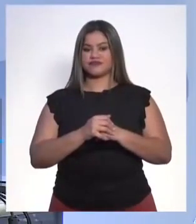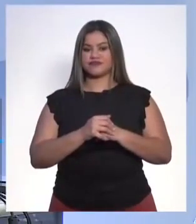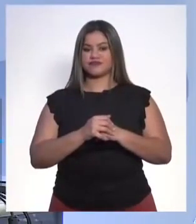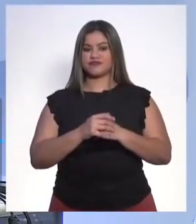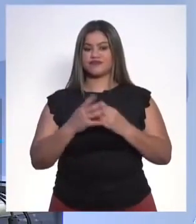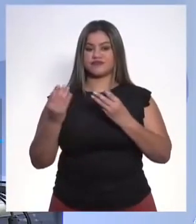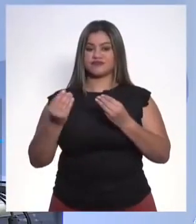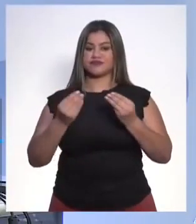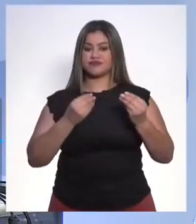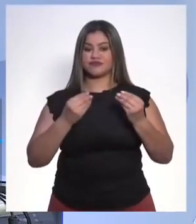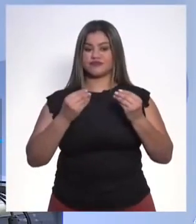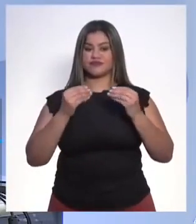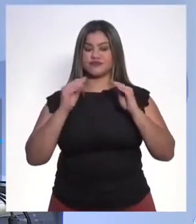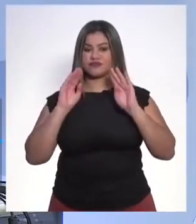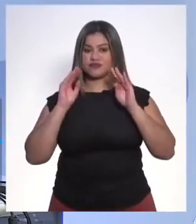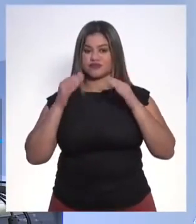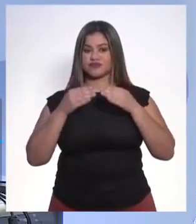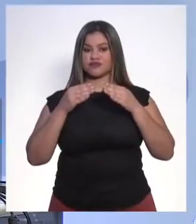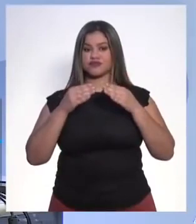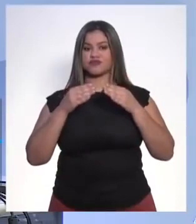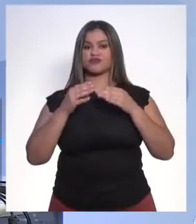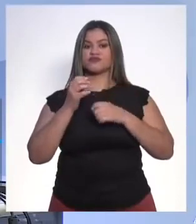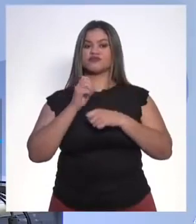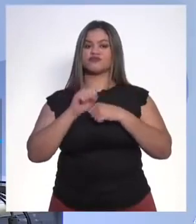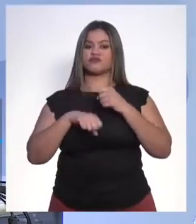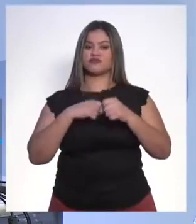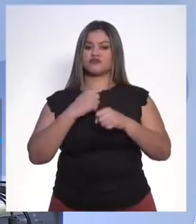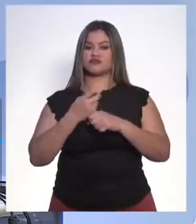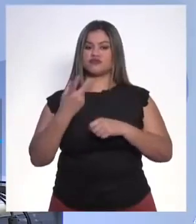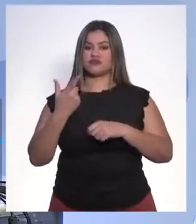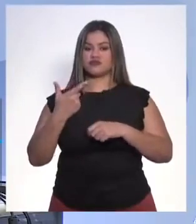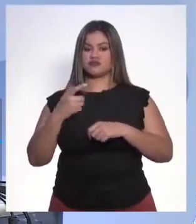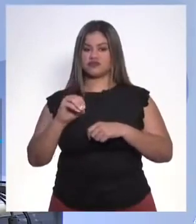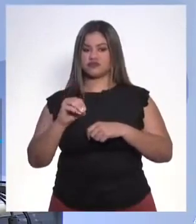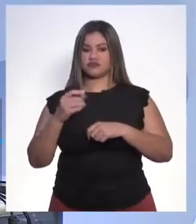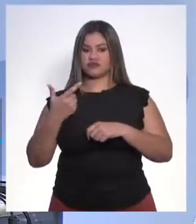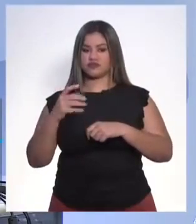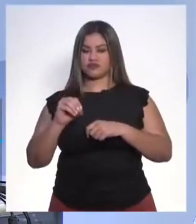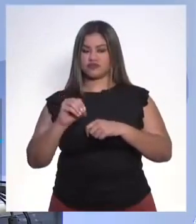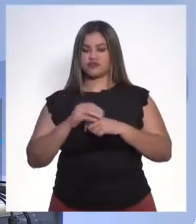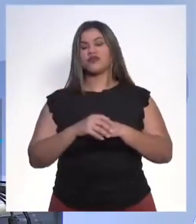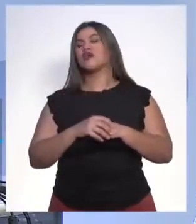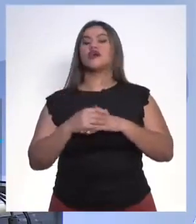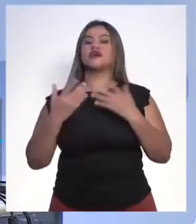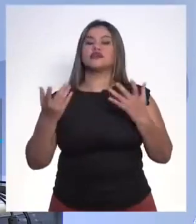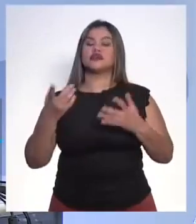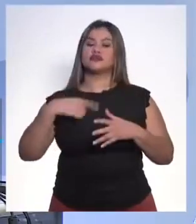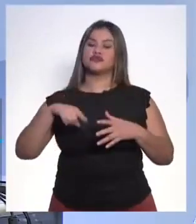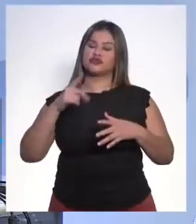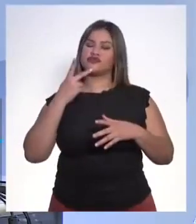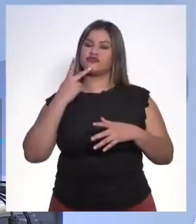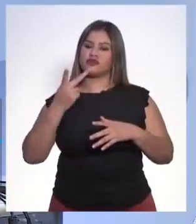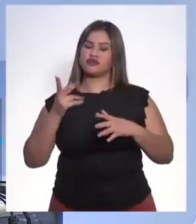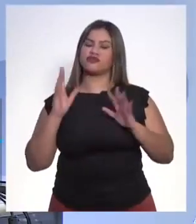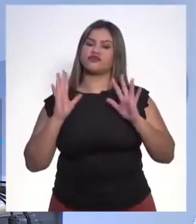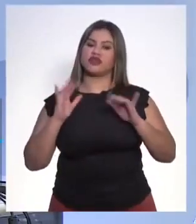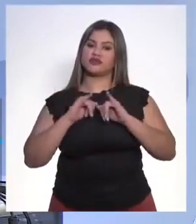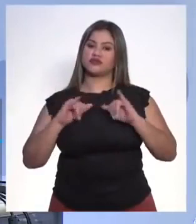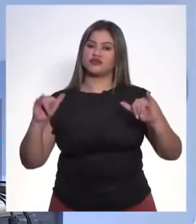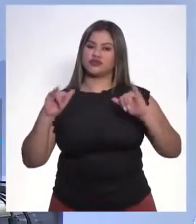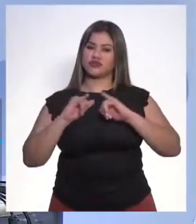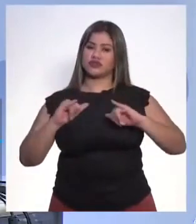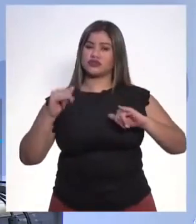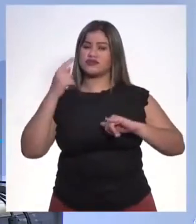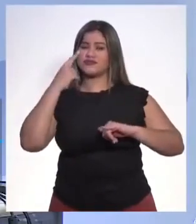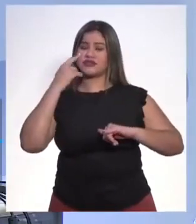Muitos se atentaram para a data, né, que eu já tinha falado. Então, tá, seguinte. É uma notícia, claro, a gente já pontuou isso aqui várias vezes, mas só para ver